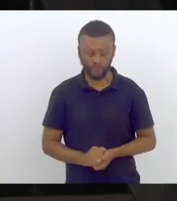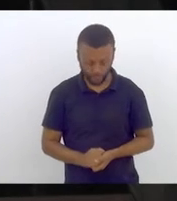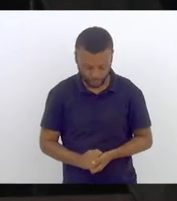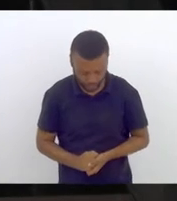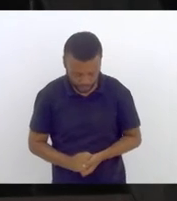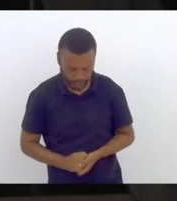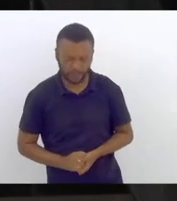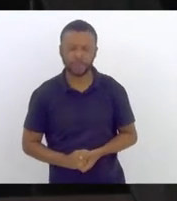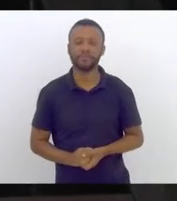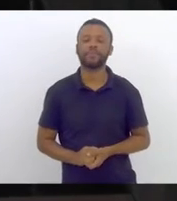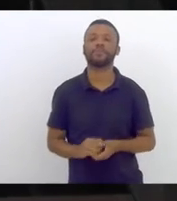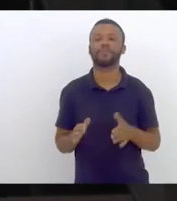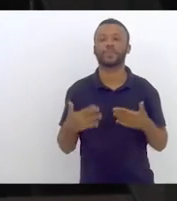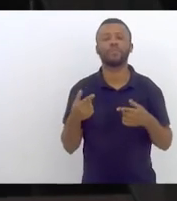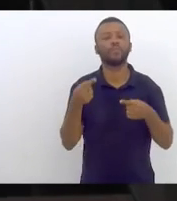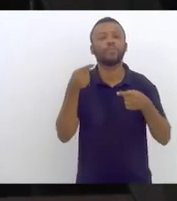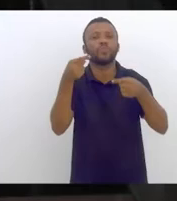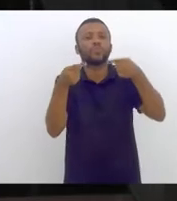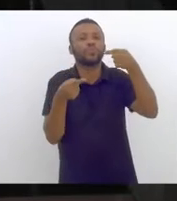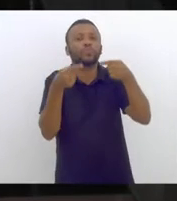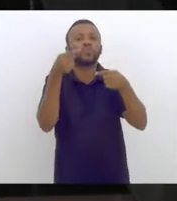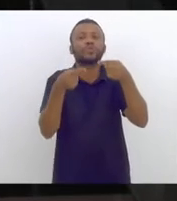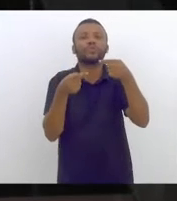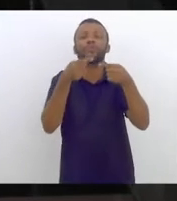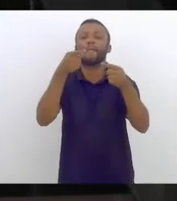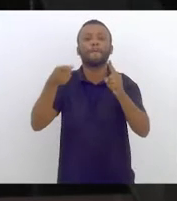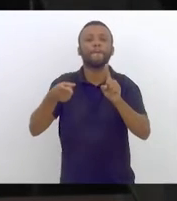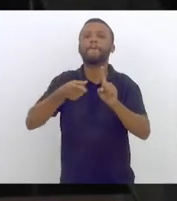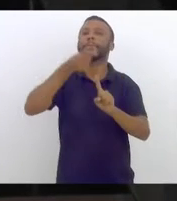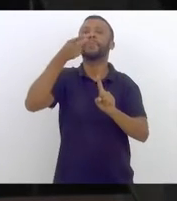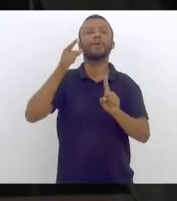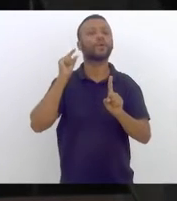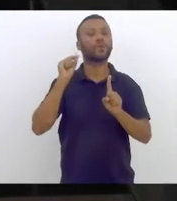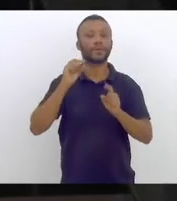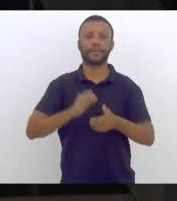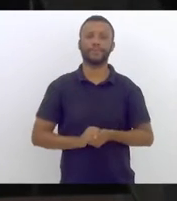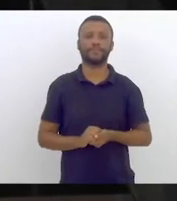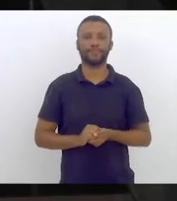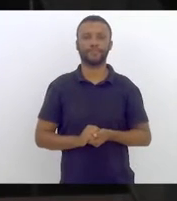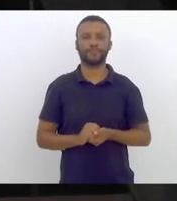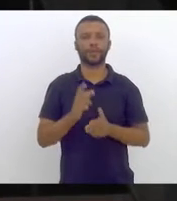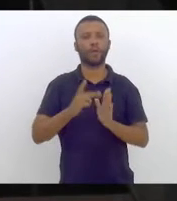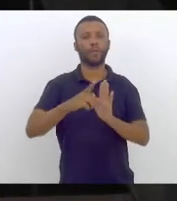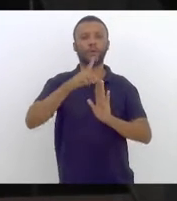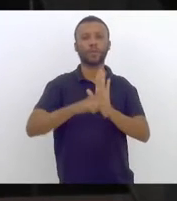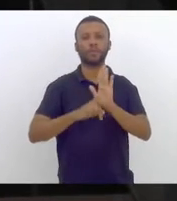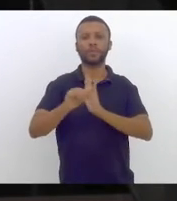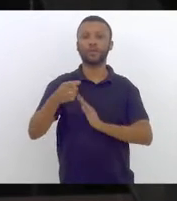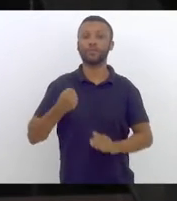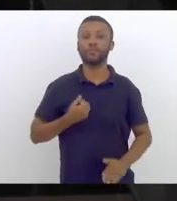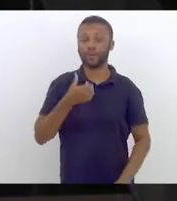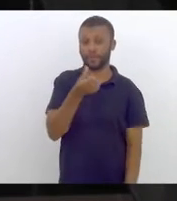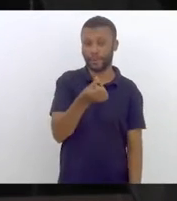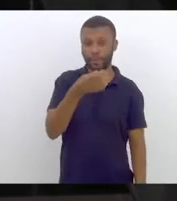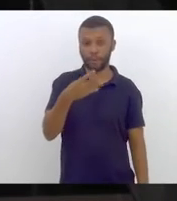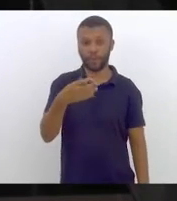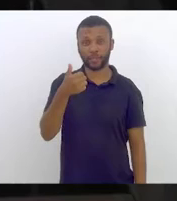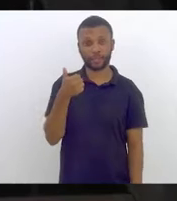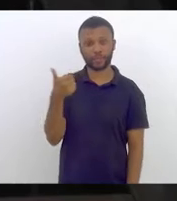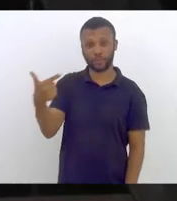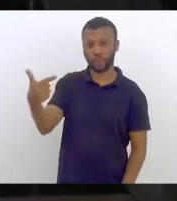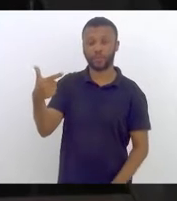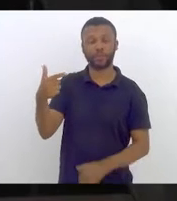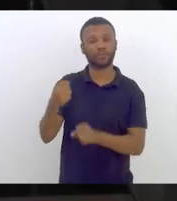Bom, vamos discutir primeiro o projeto de lei 6412,